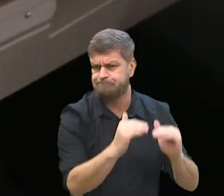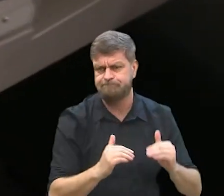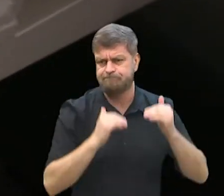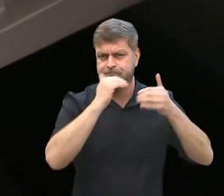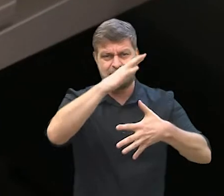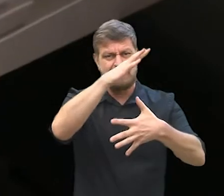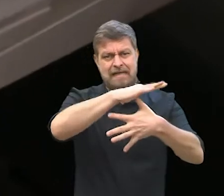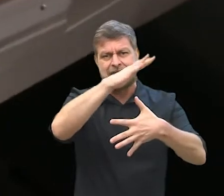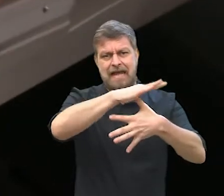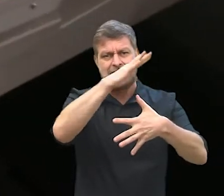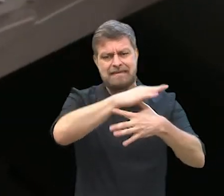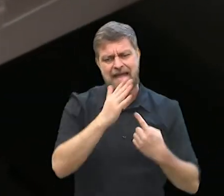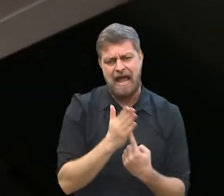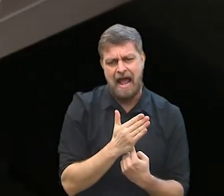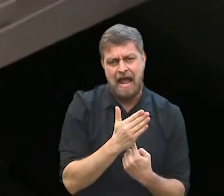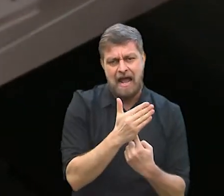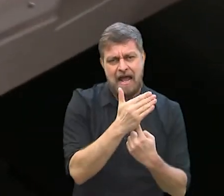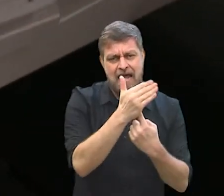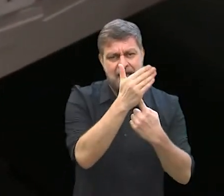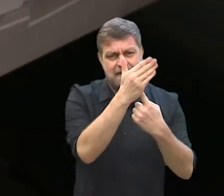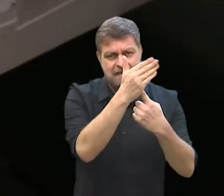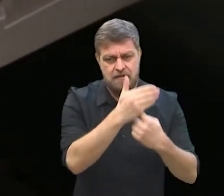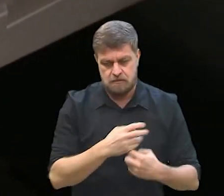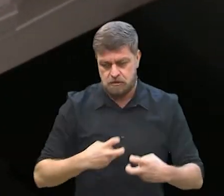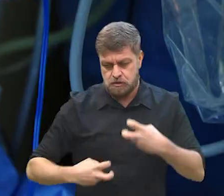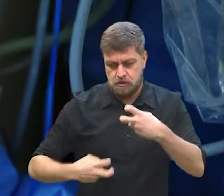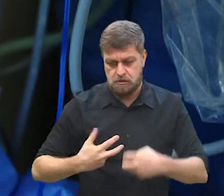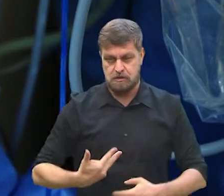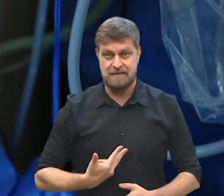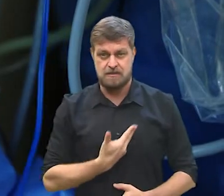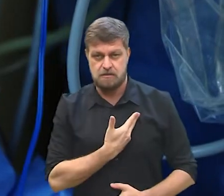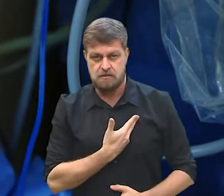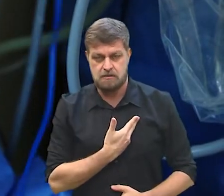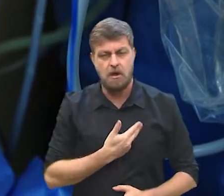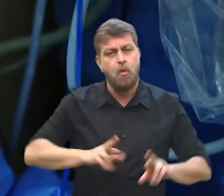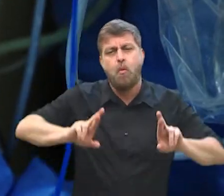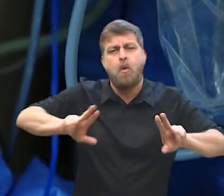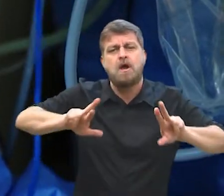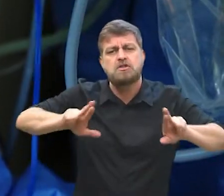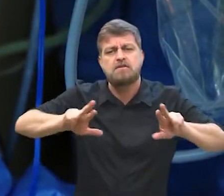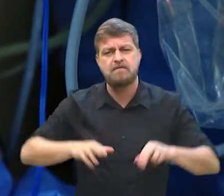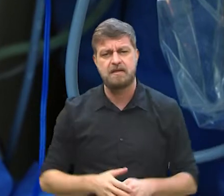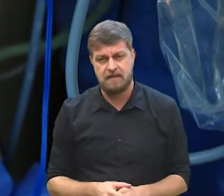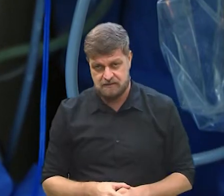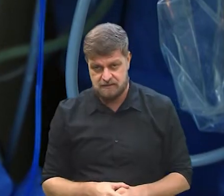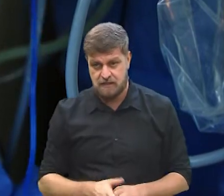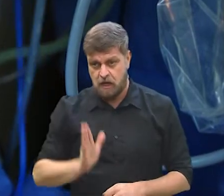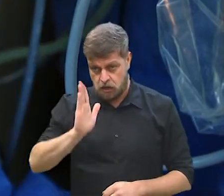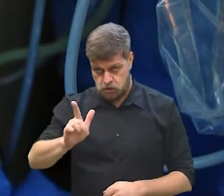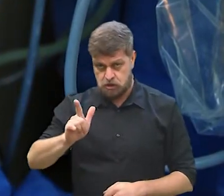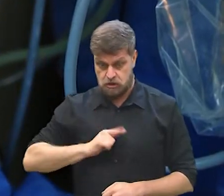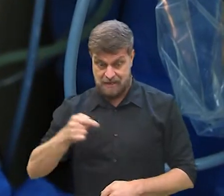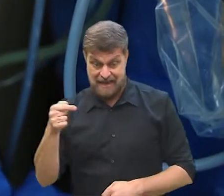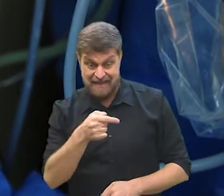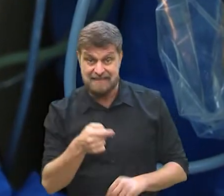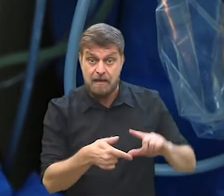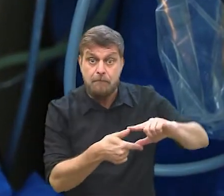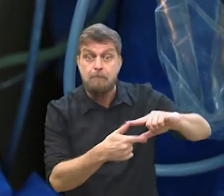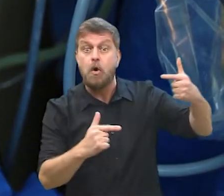é a mais alta tecnologia em cirurgia robótica hoje. E qual a diferença entre os dois, doutora? Do que já tinha e esse que